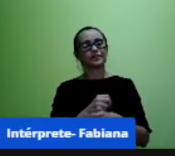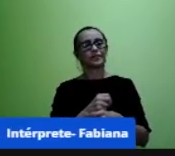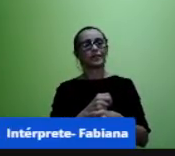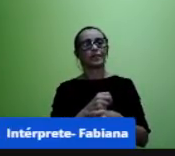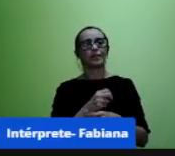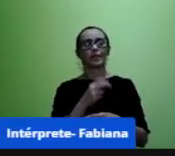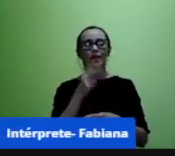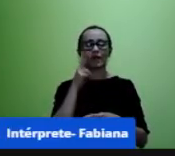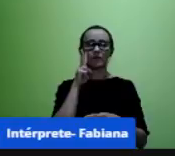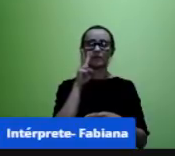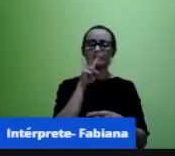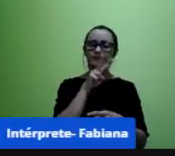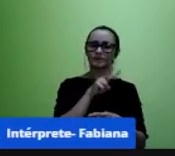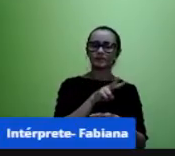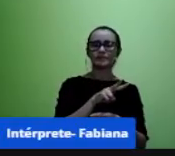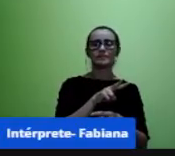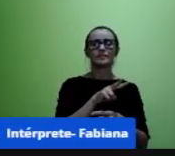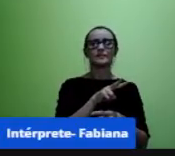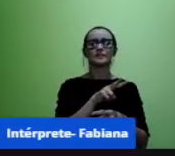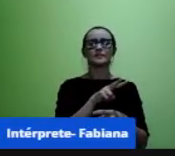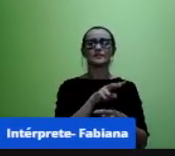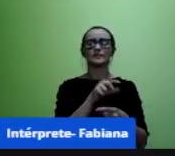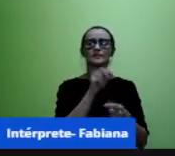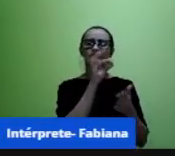Observar, descrever